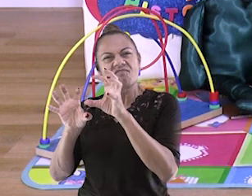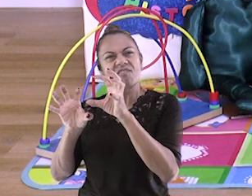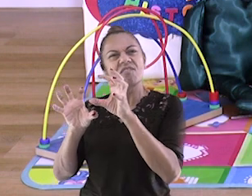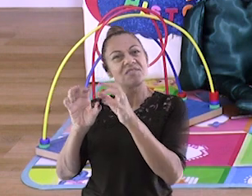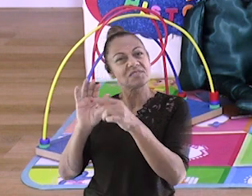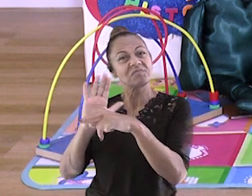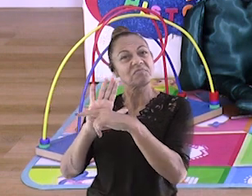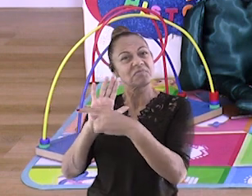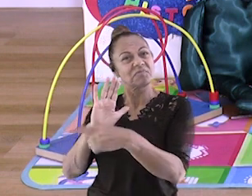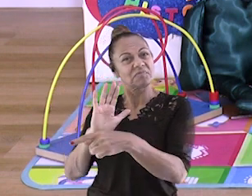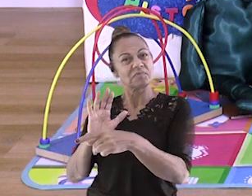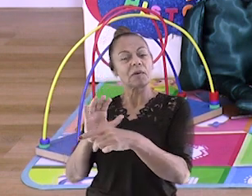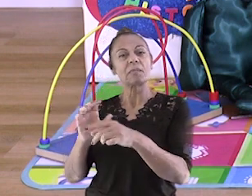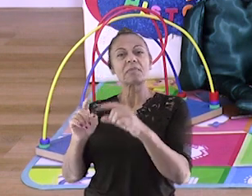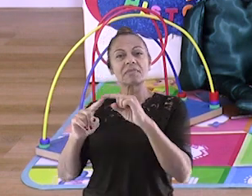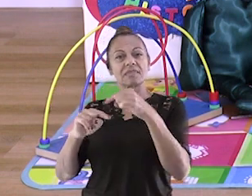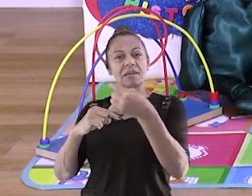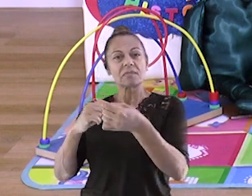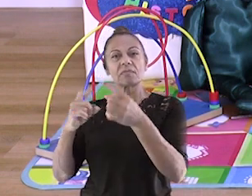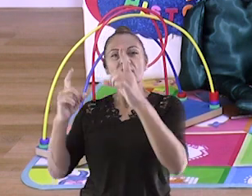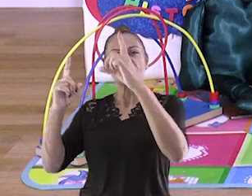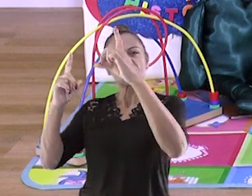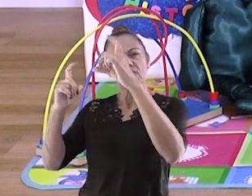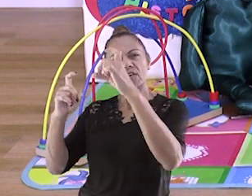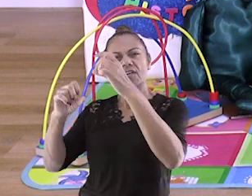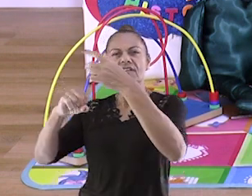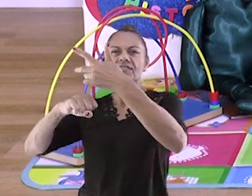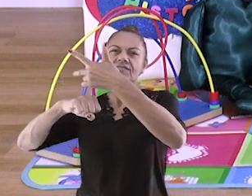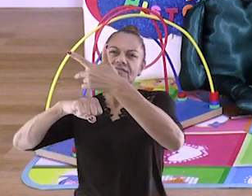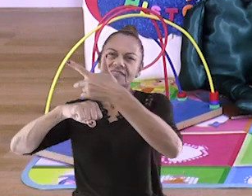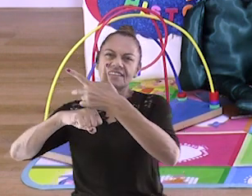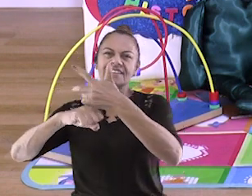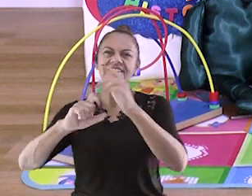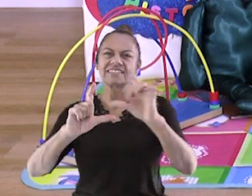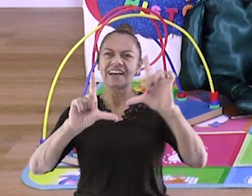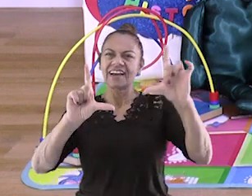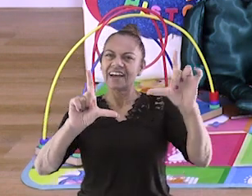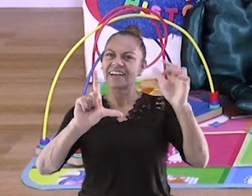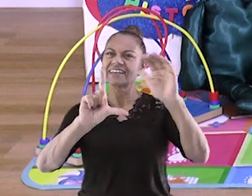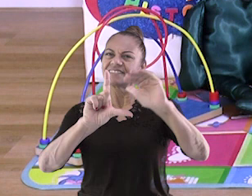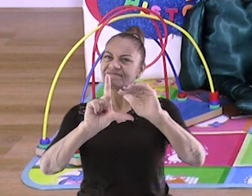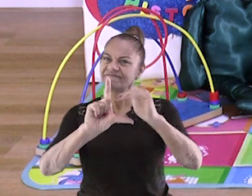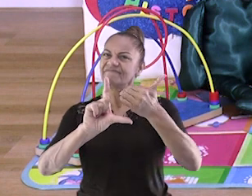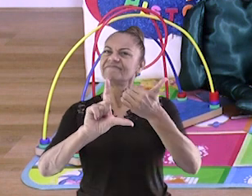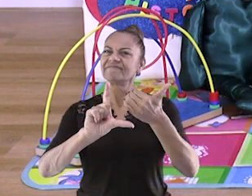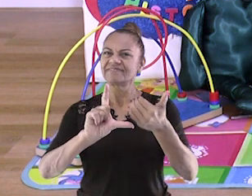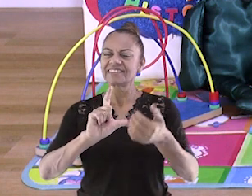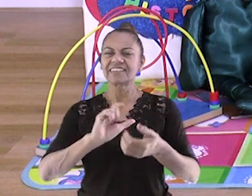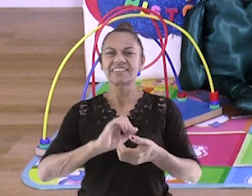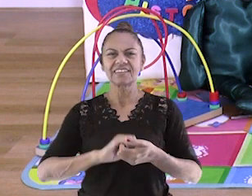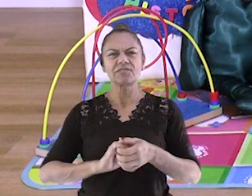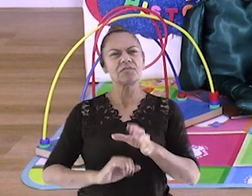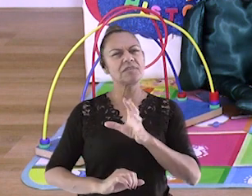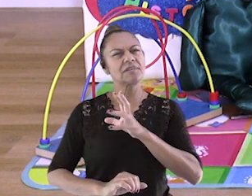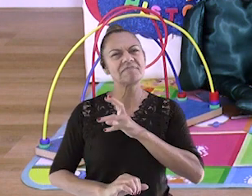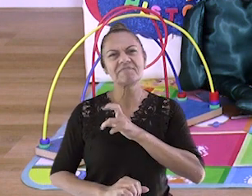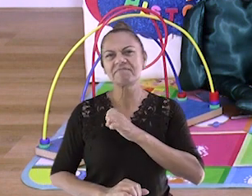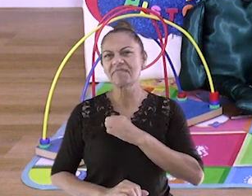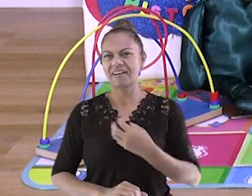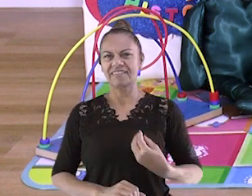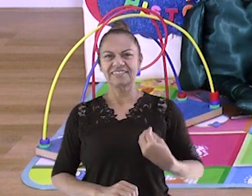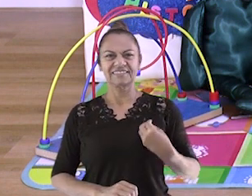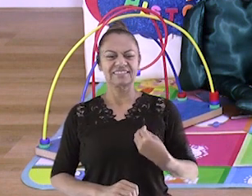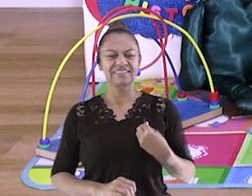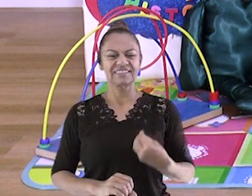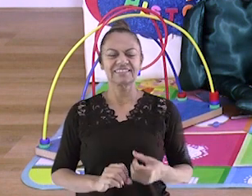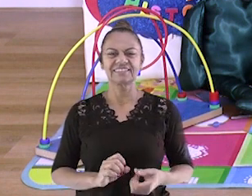nós. Pelo Instagram, hashtag Dever em Casa na TV, ou pelo QR Code que aparece aqui na sua TV. Vou